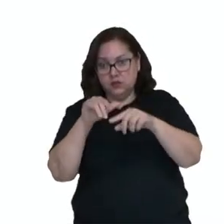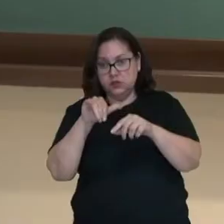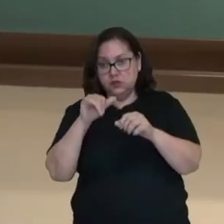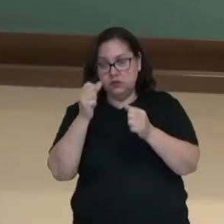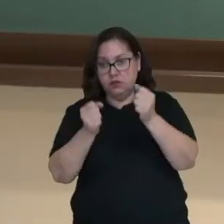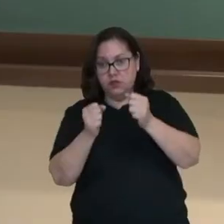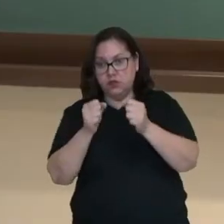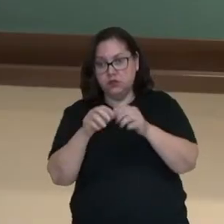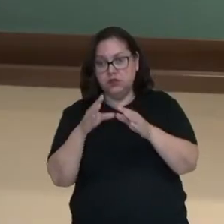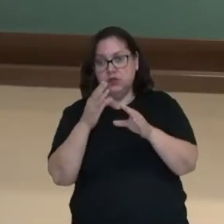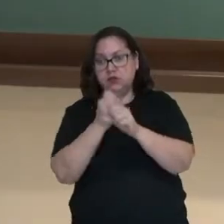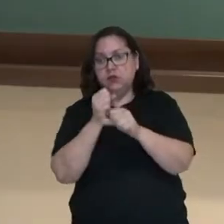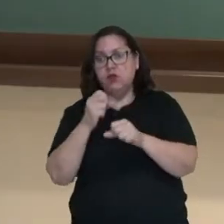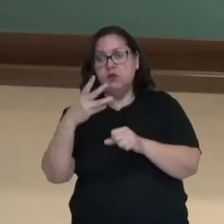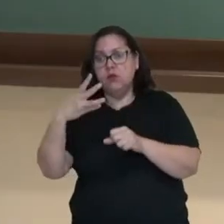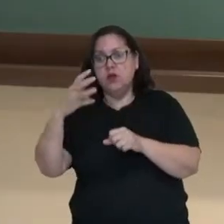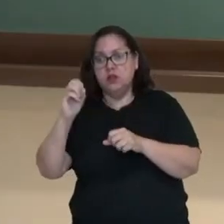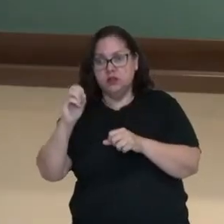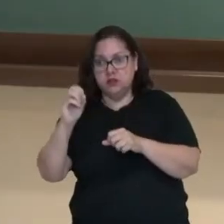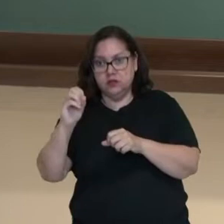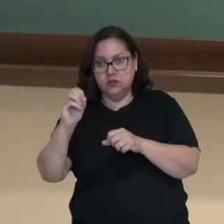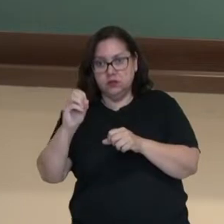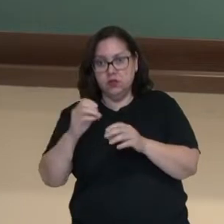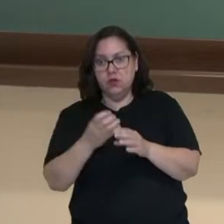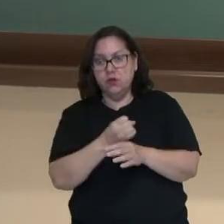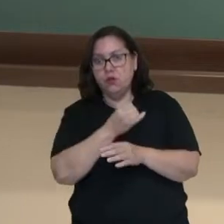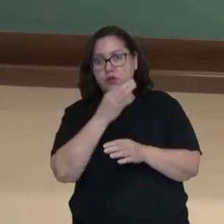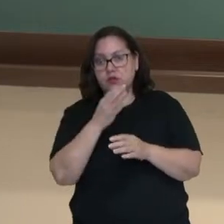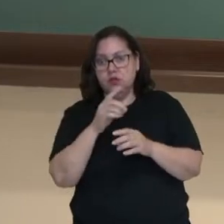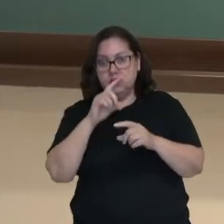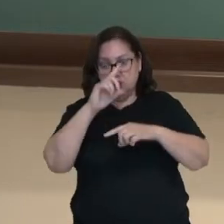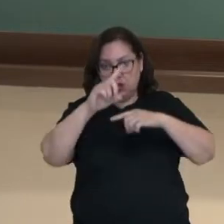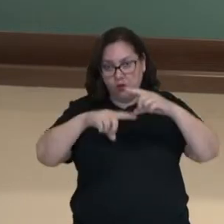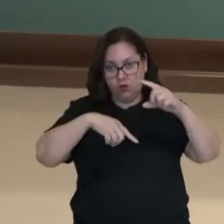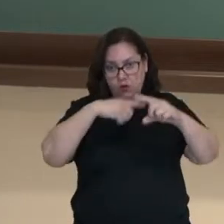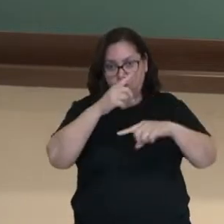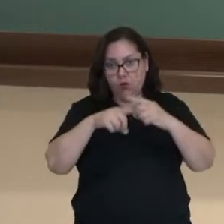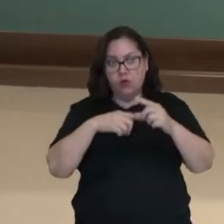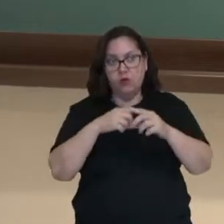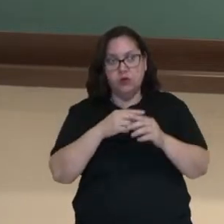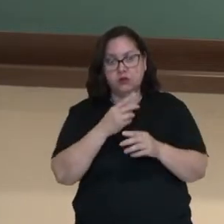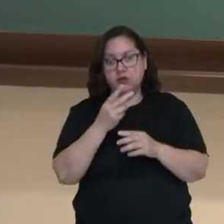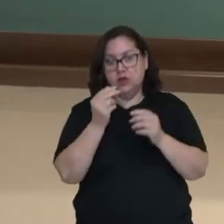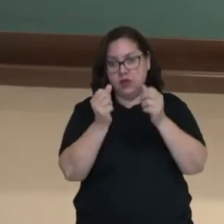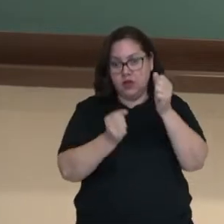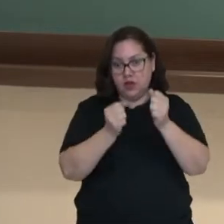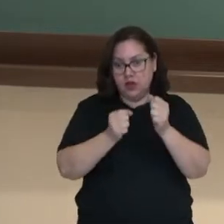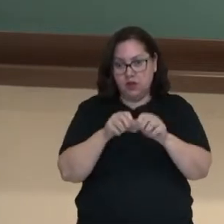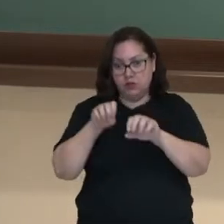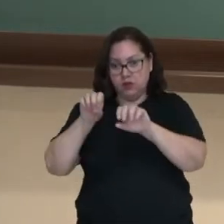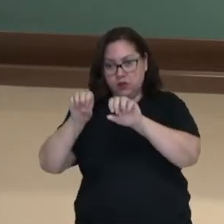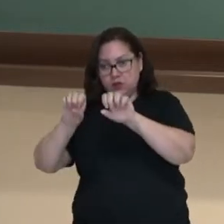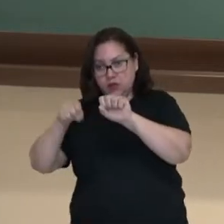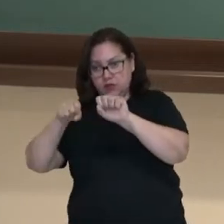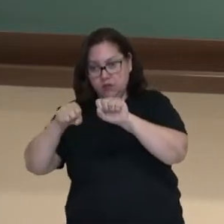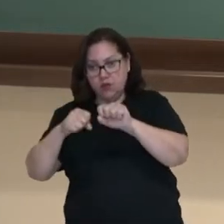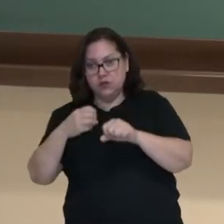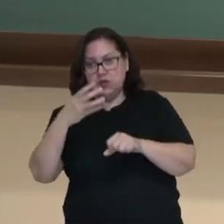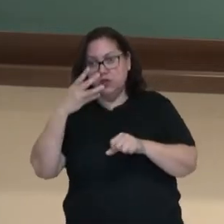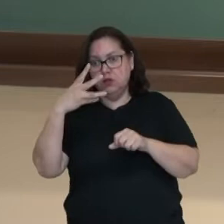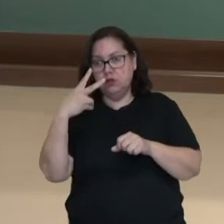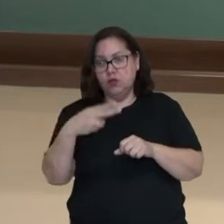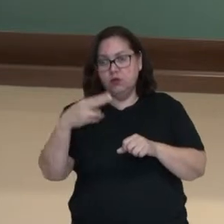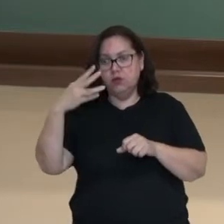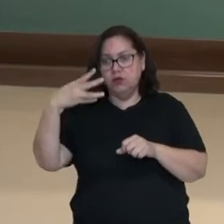motos totaliza 40. E que a quantidade de rodas entre carros e motos é igual a